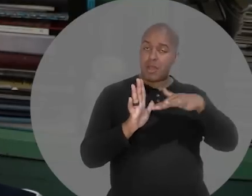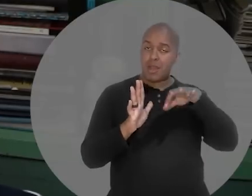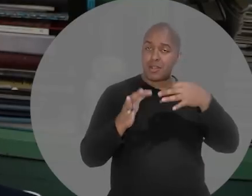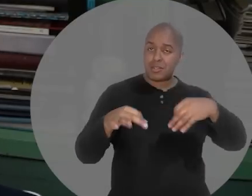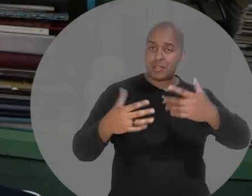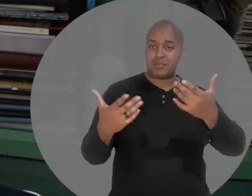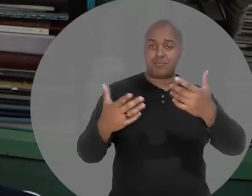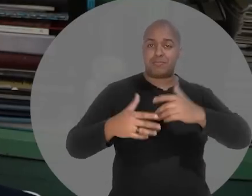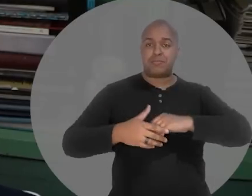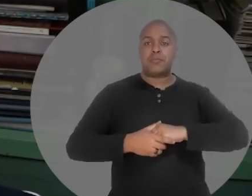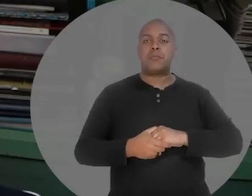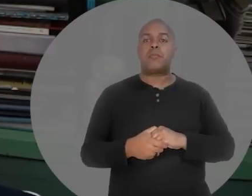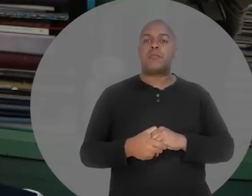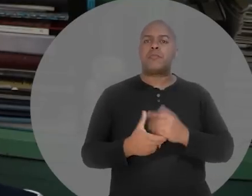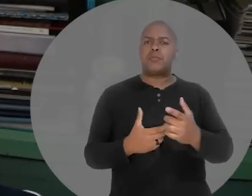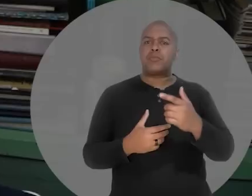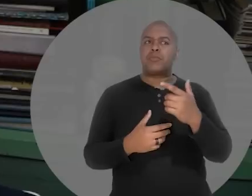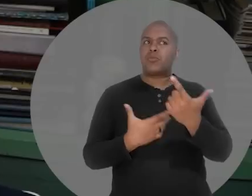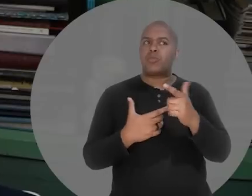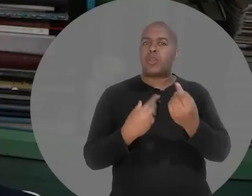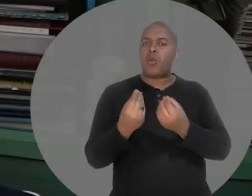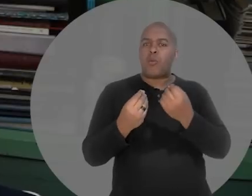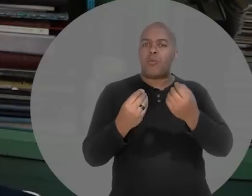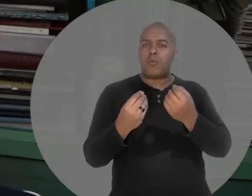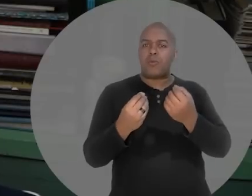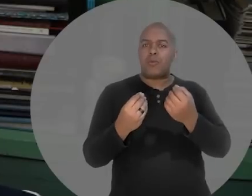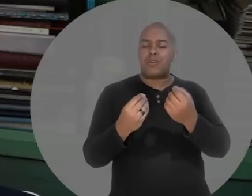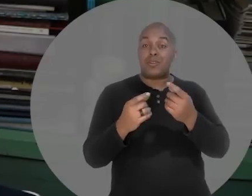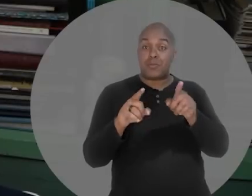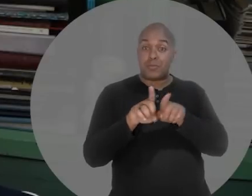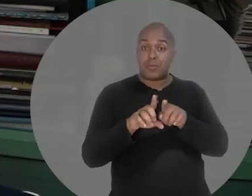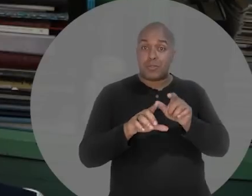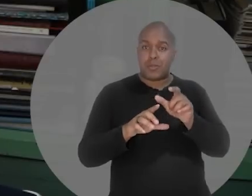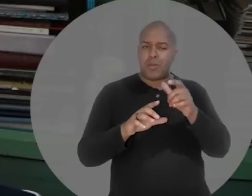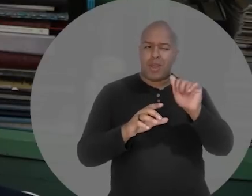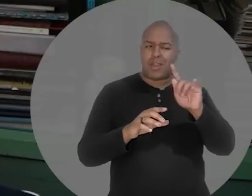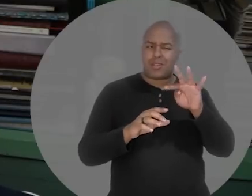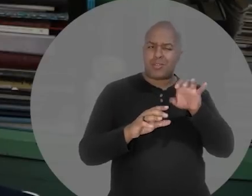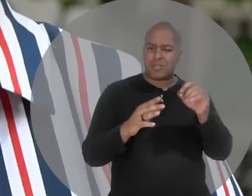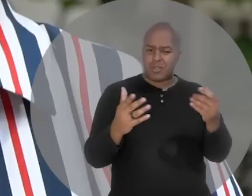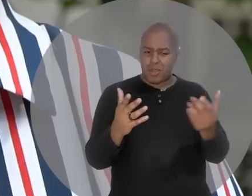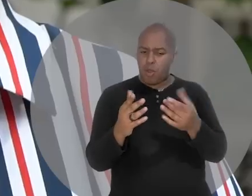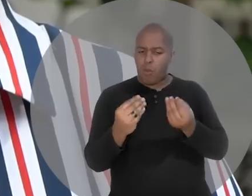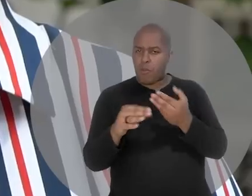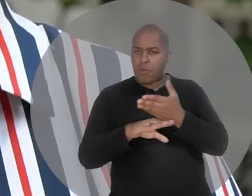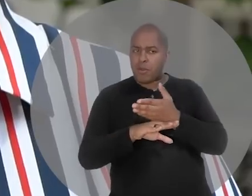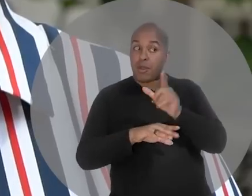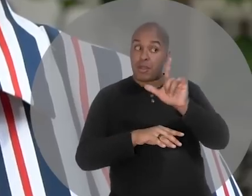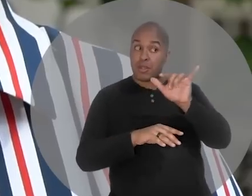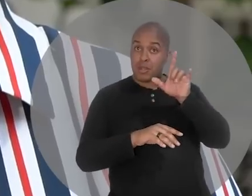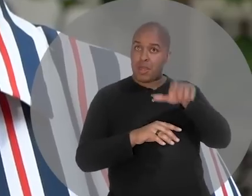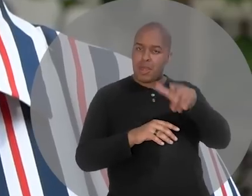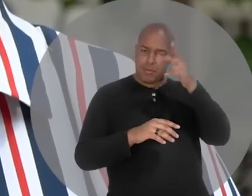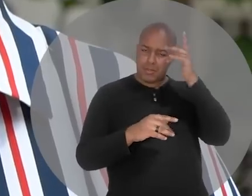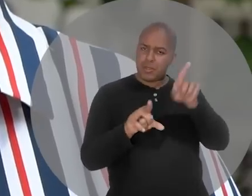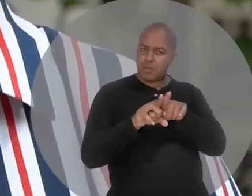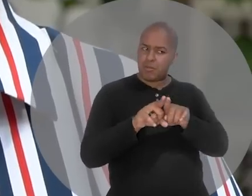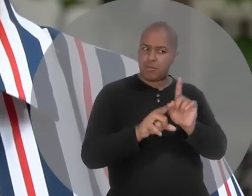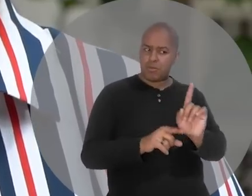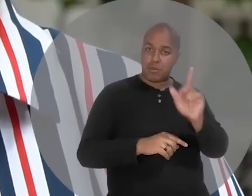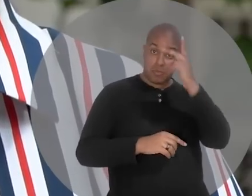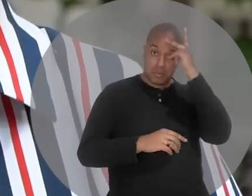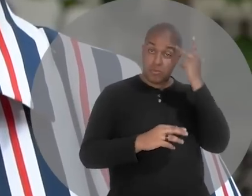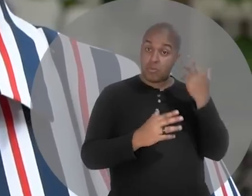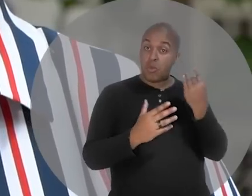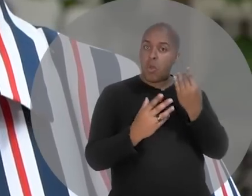né? Num tempo que poucos ativistas atuavam. A Lígia era, ao mesmo tempo, uma